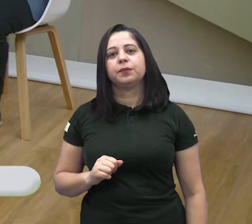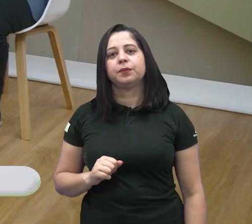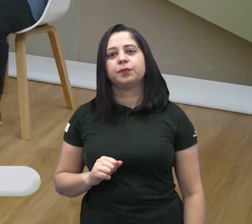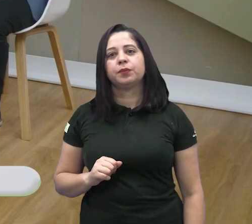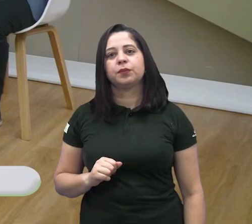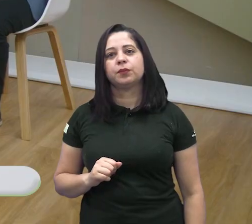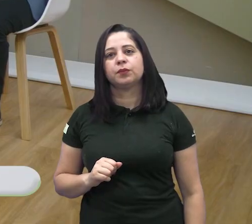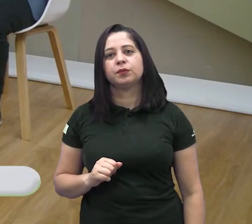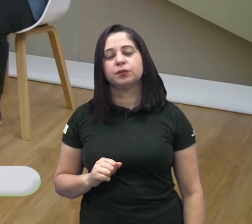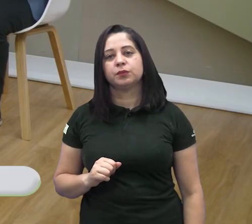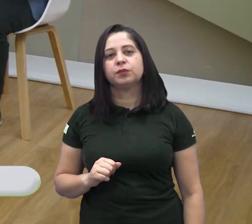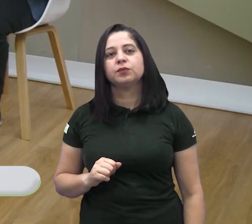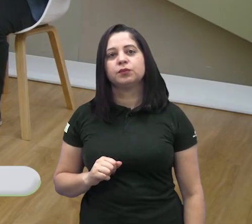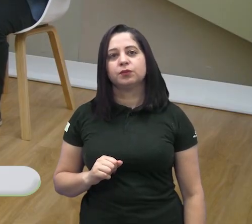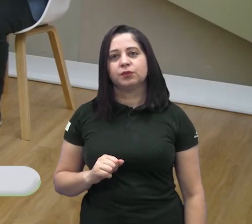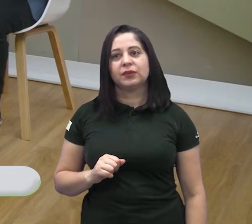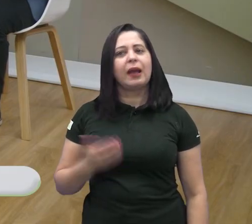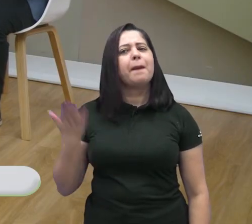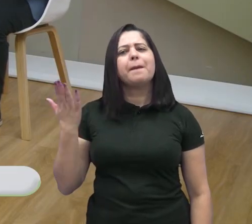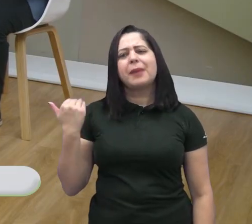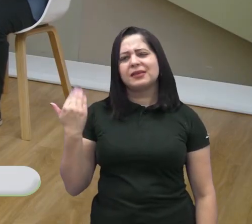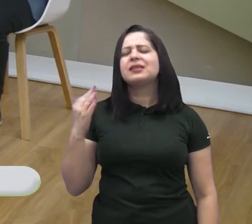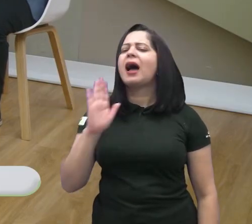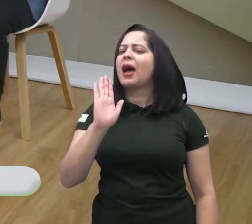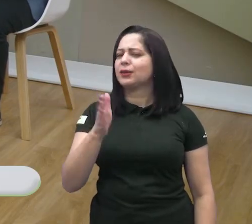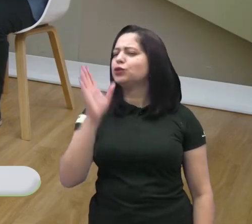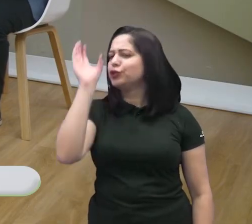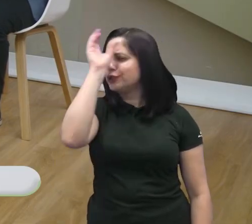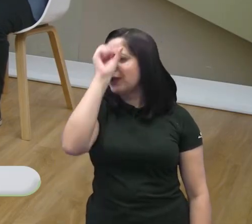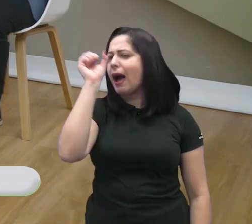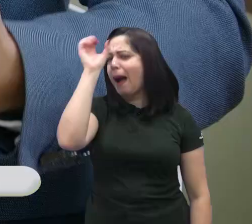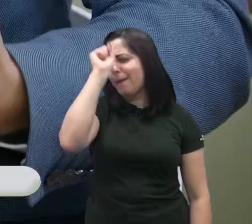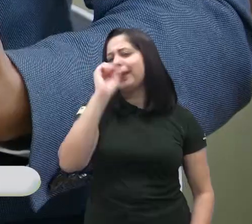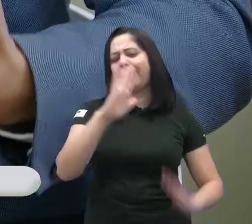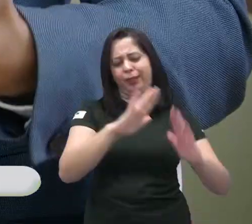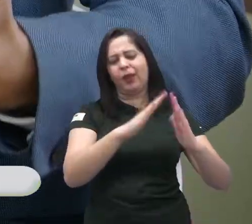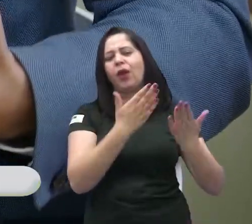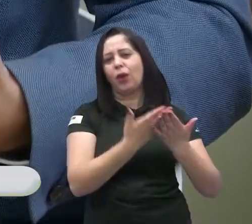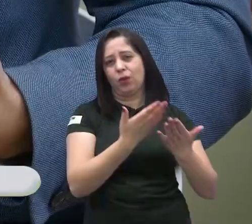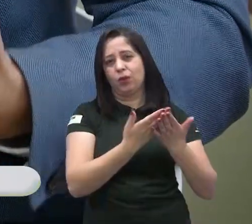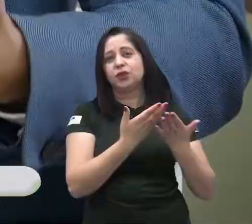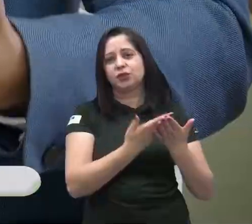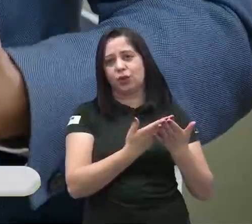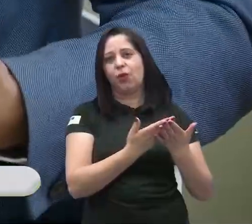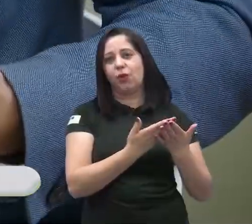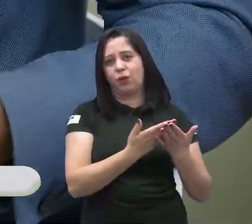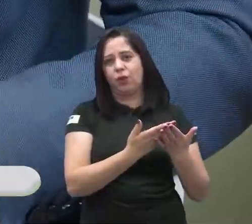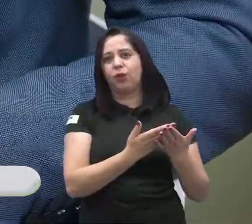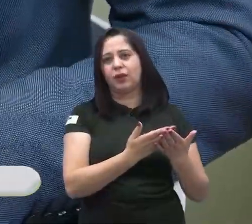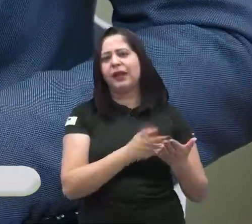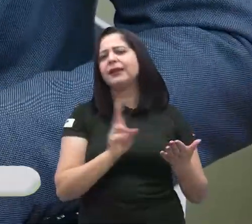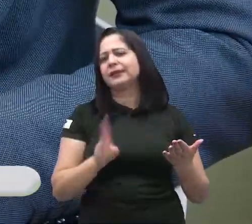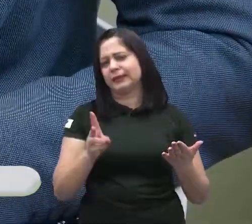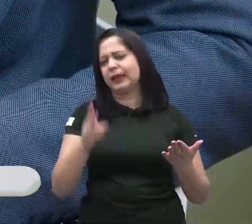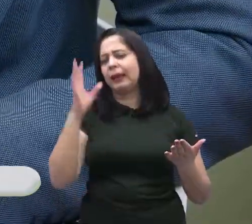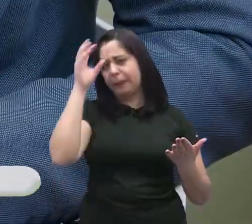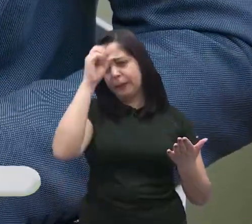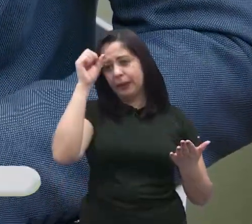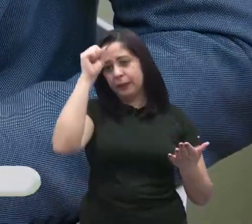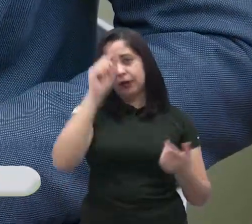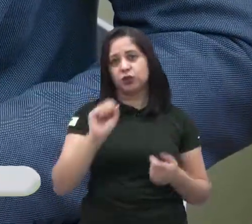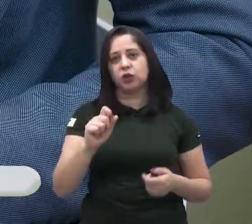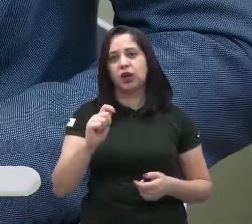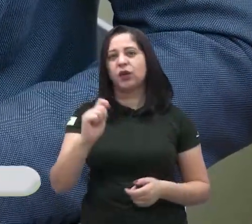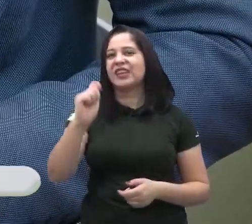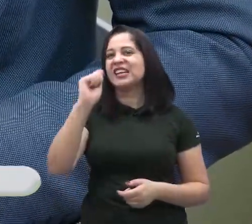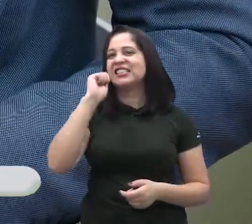o que a gente aprendeu na escola, na infância, né, na rede pública, em todos os lugares que tem dentistas, a gente aprende. O vai e